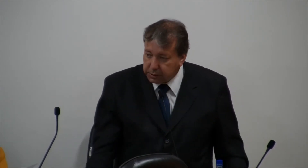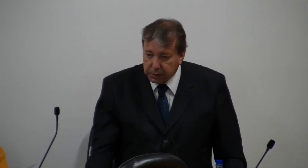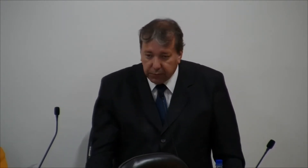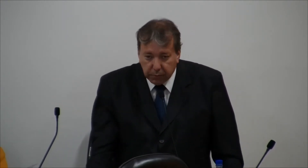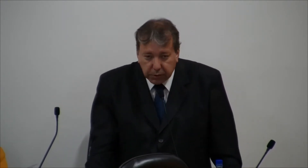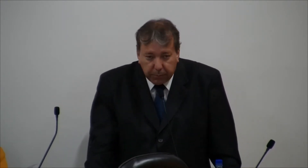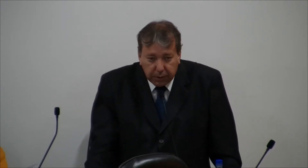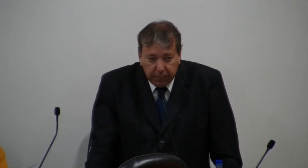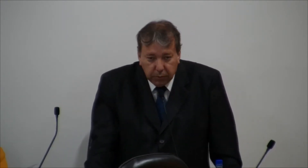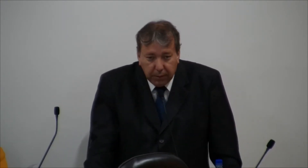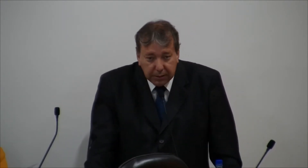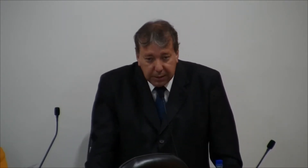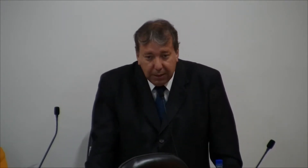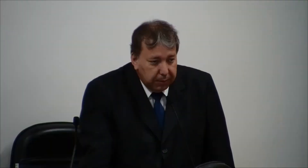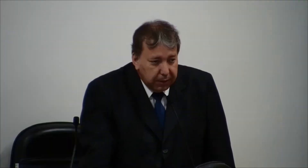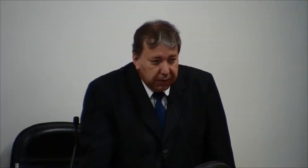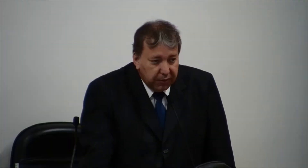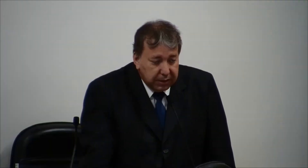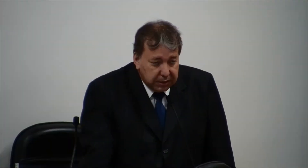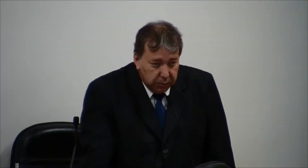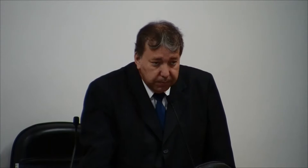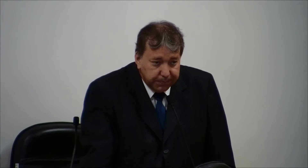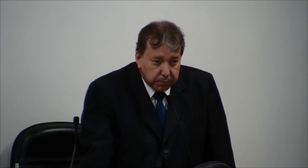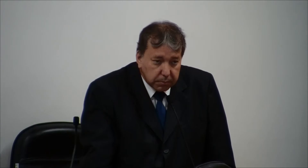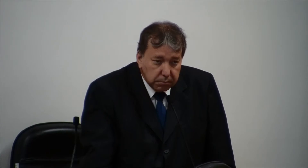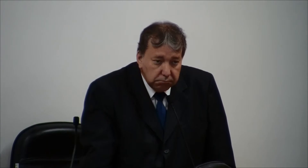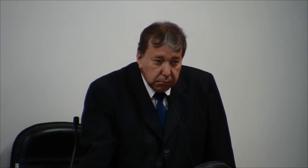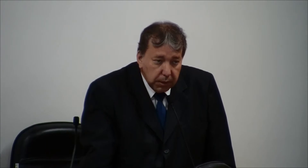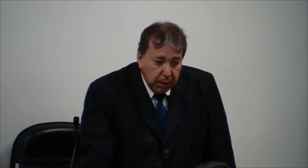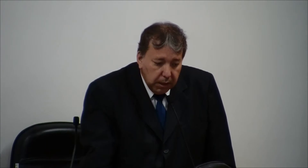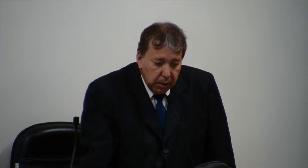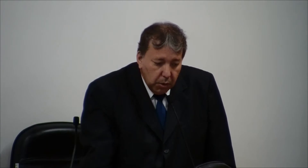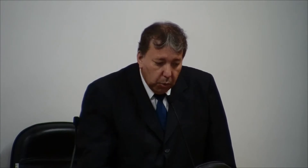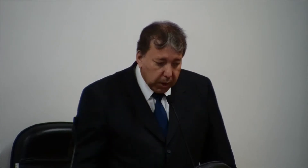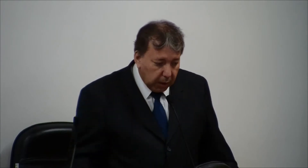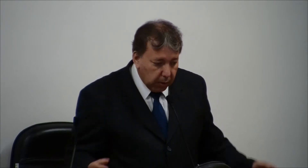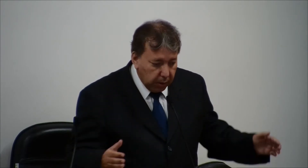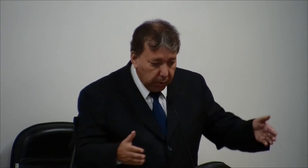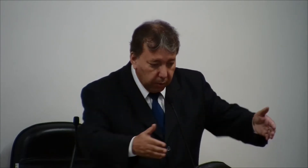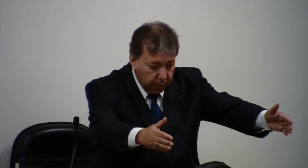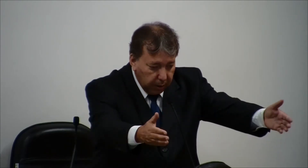agosto, eu estive no sepultamento de uma tia minha que faleceu.